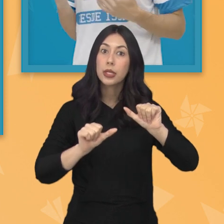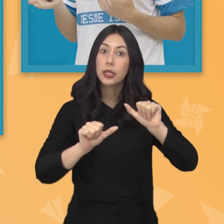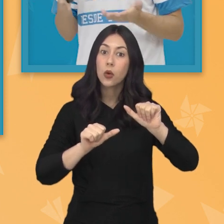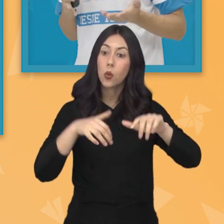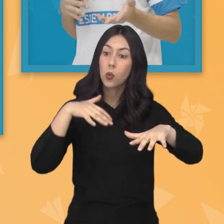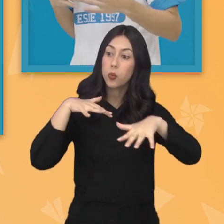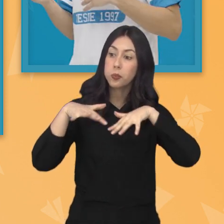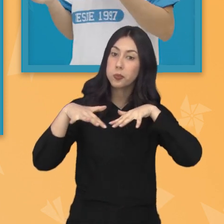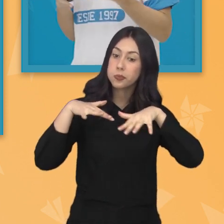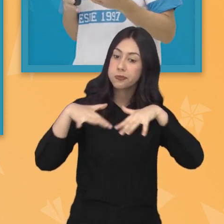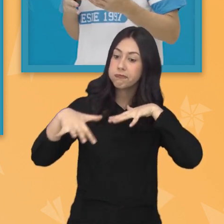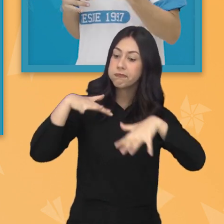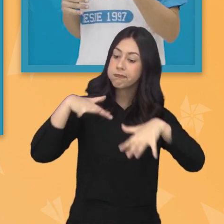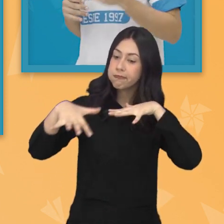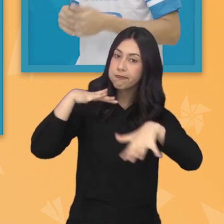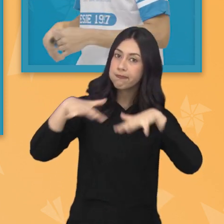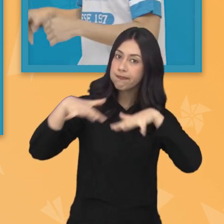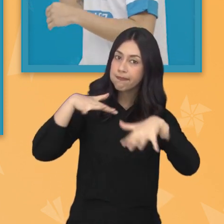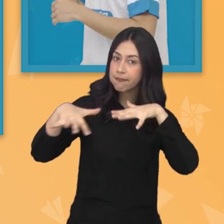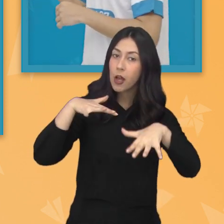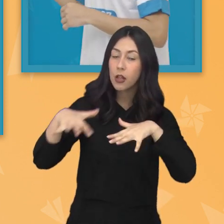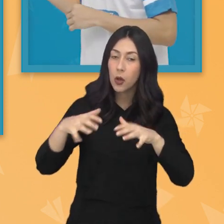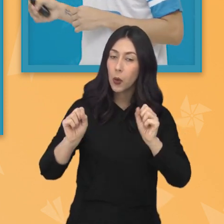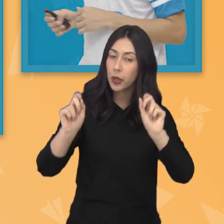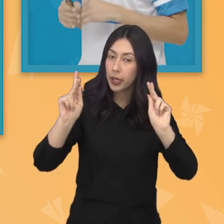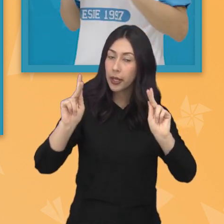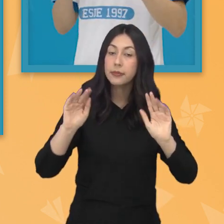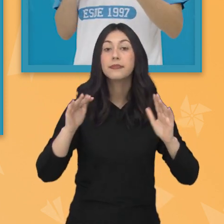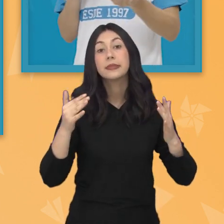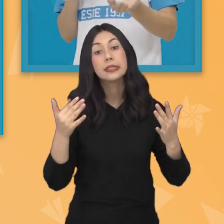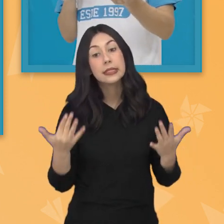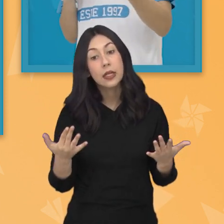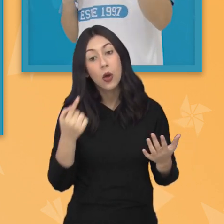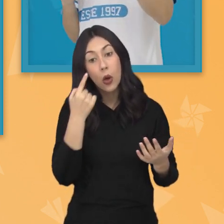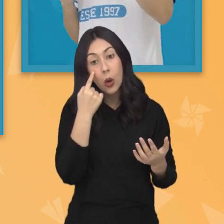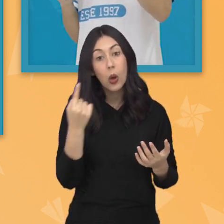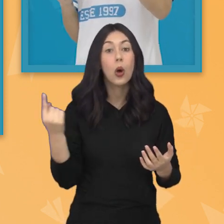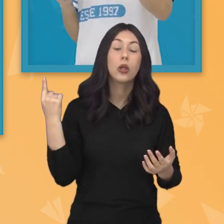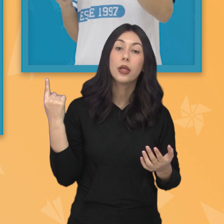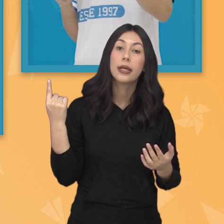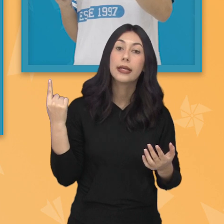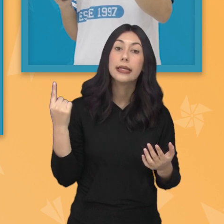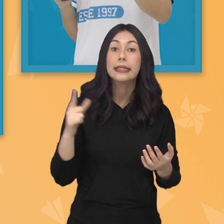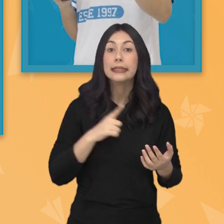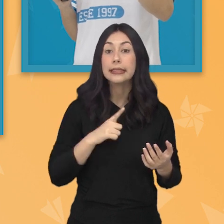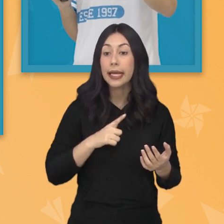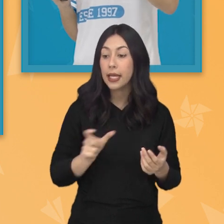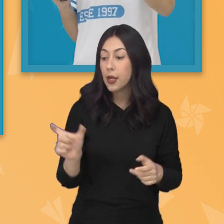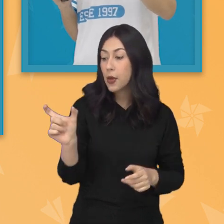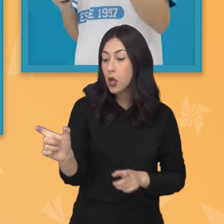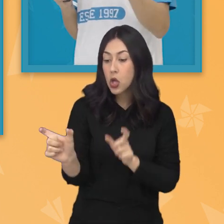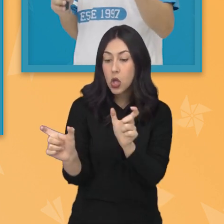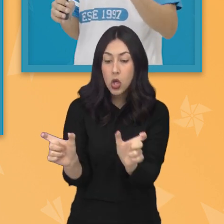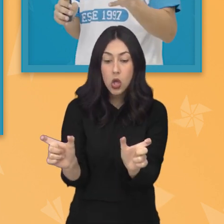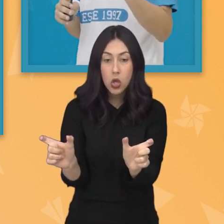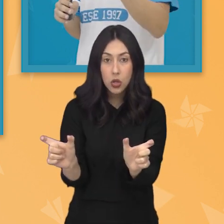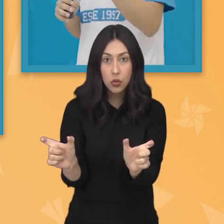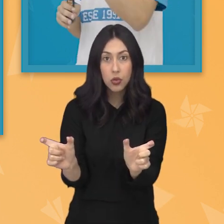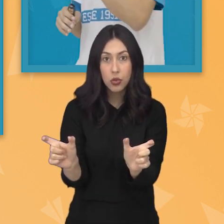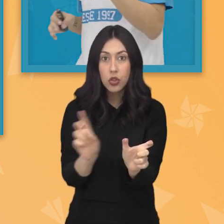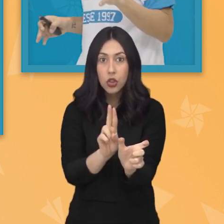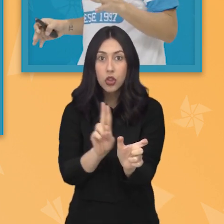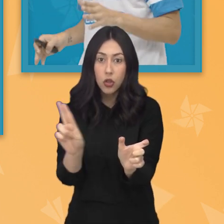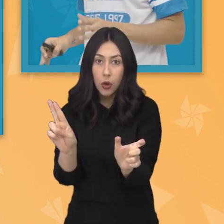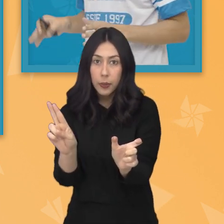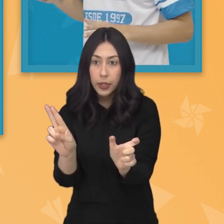de agitação de suas moléculas ou de seus átomos, ok? Aqui, a gente tem como definir o nome dessas mudanças em si, de